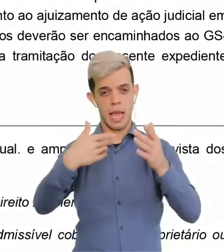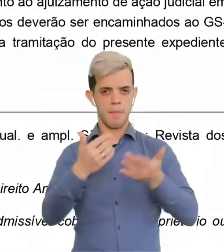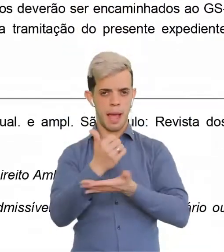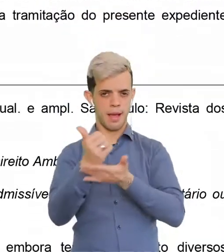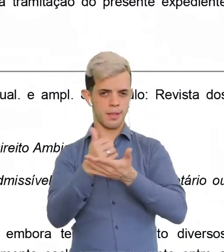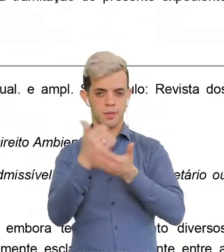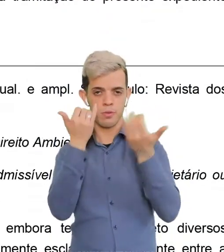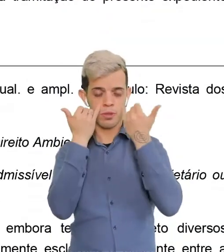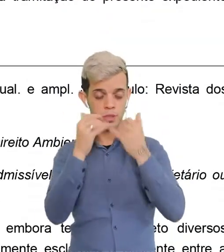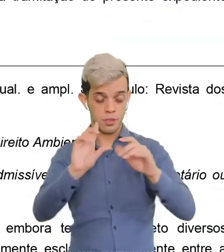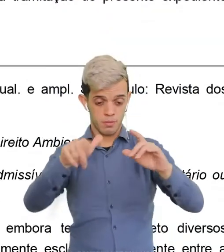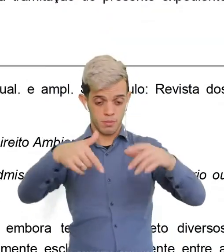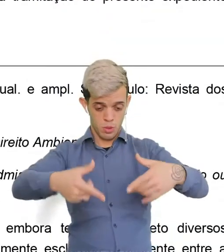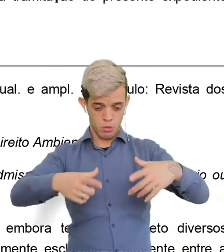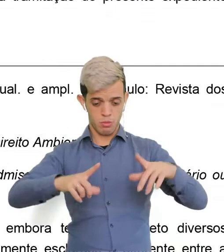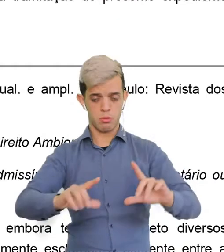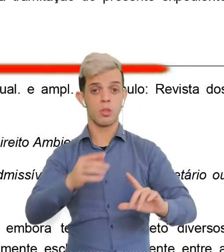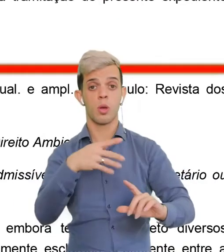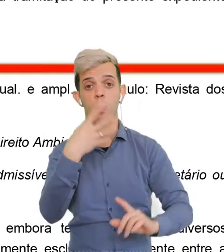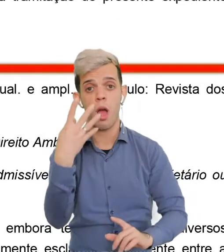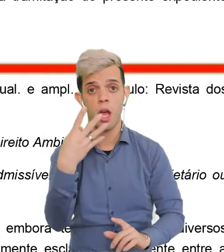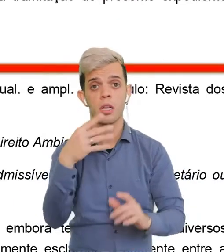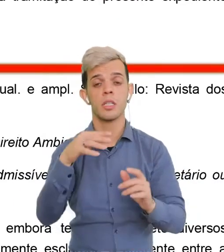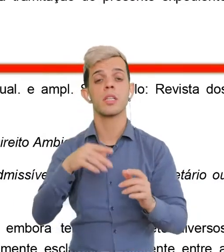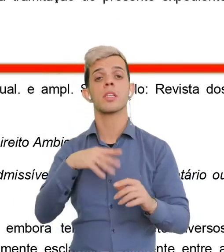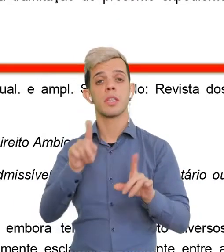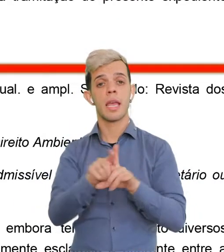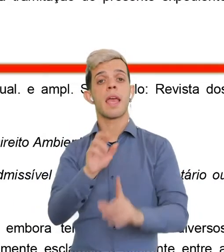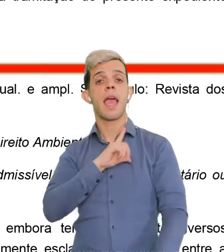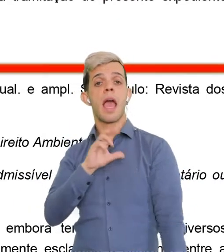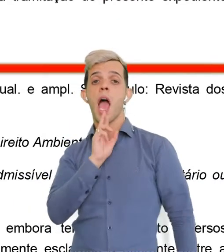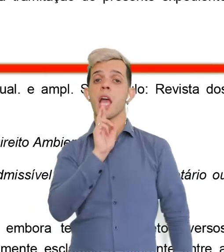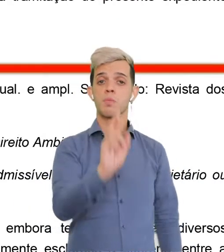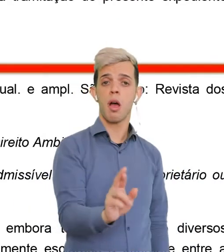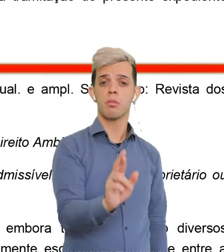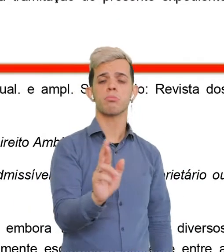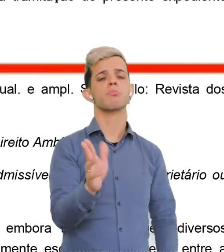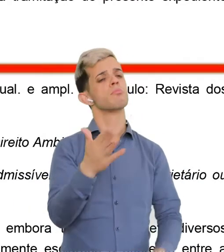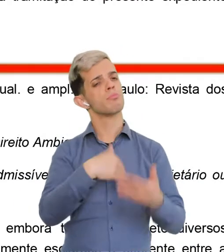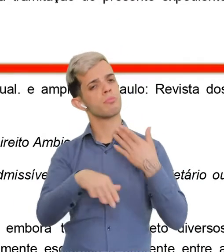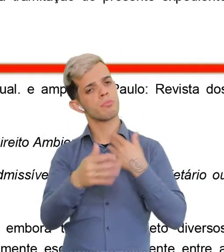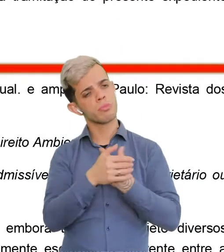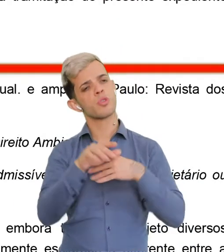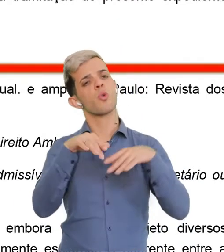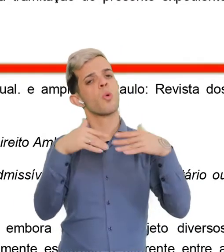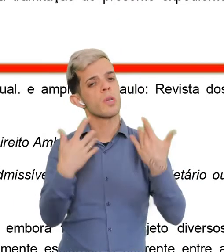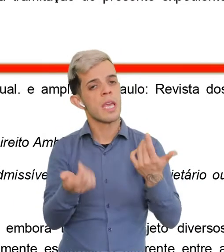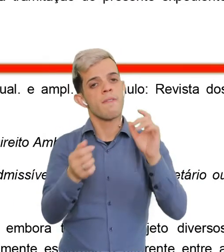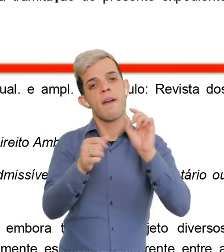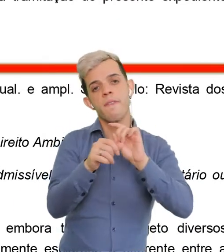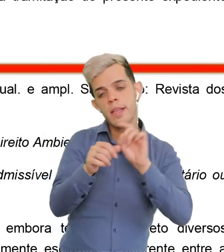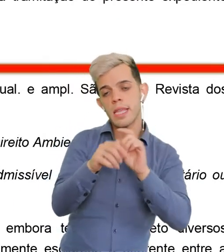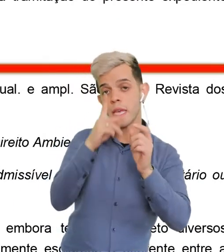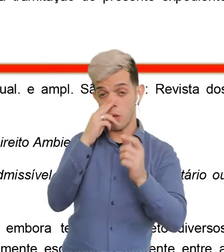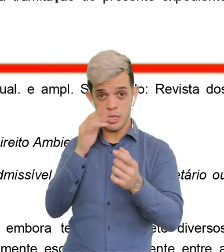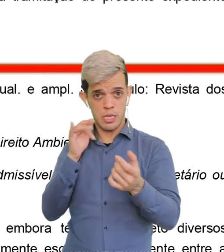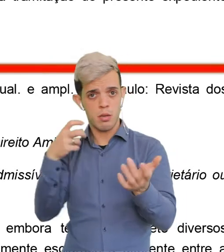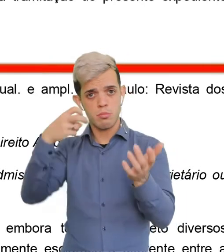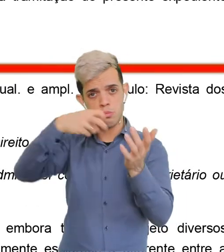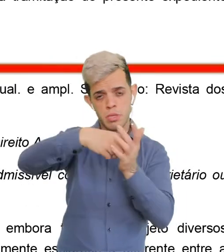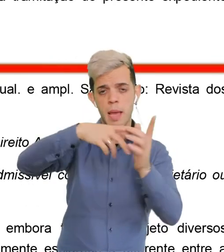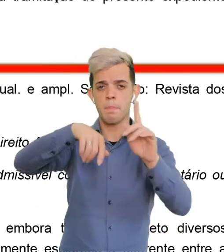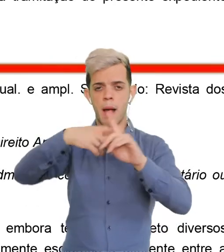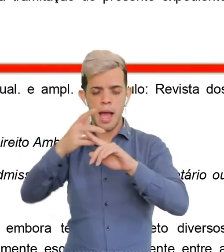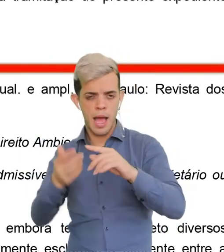na quarta parte, tem, de fato, a decisão, que contém as informações de aplicação da penalidade,